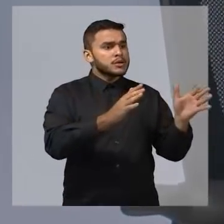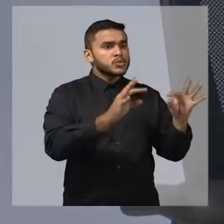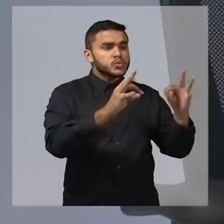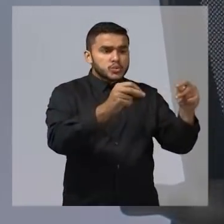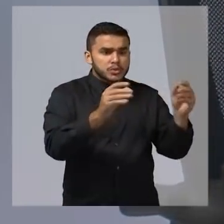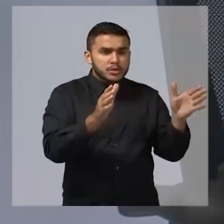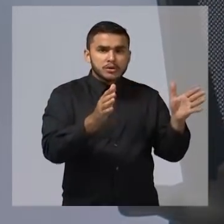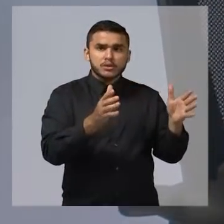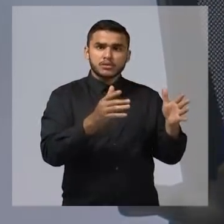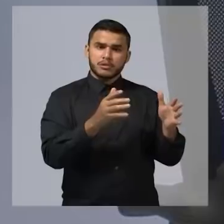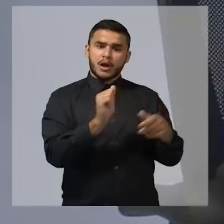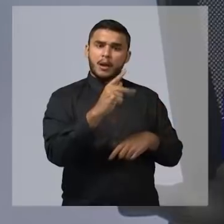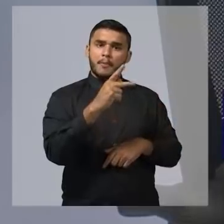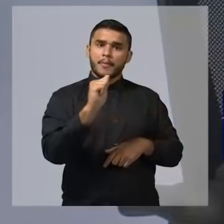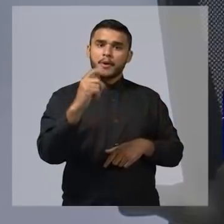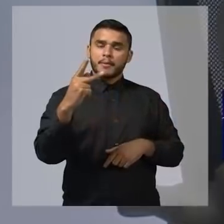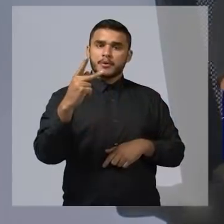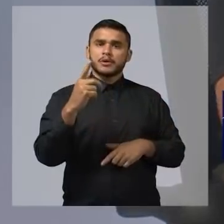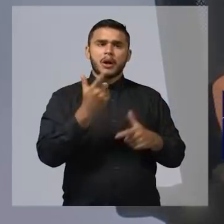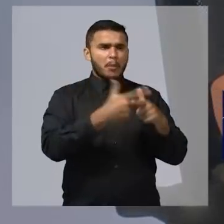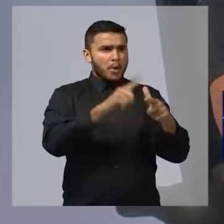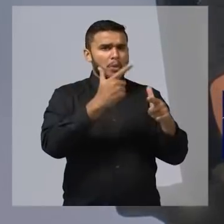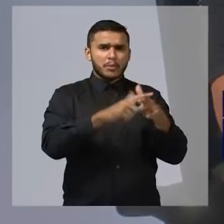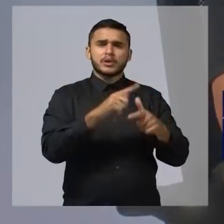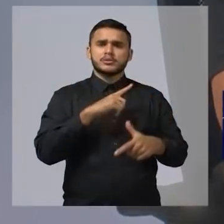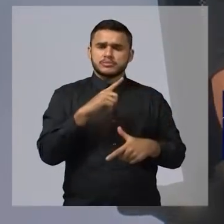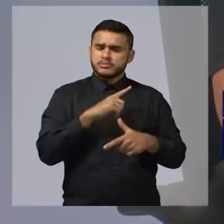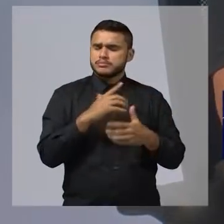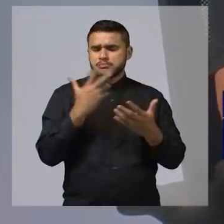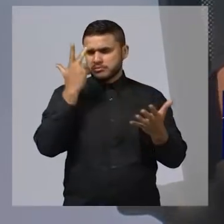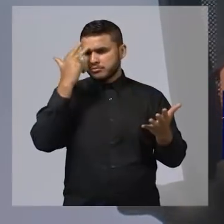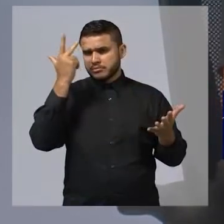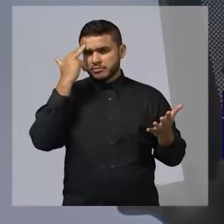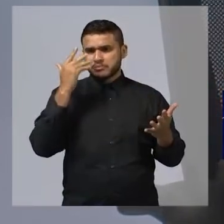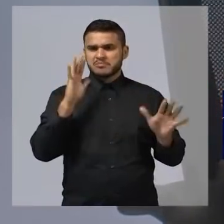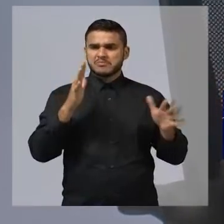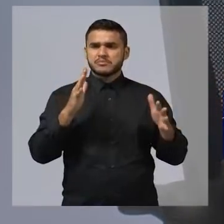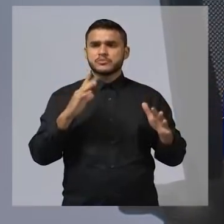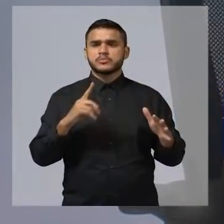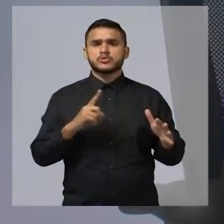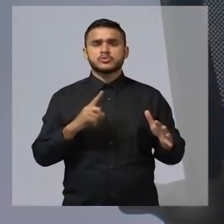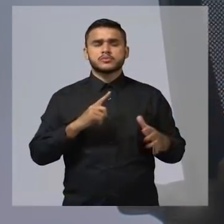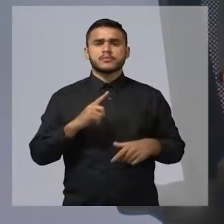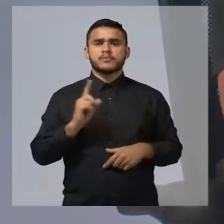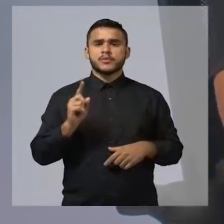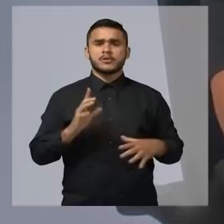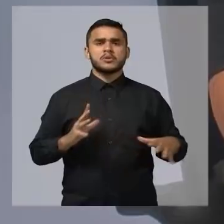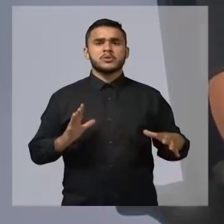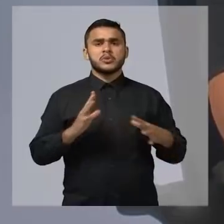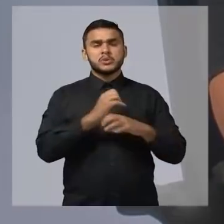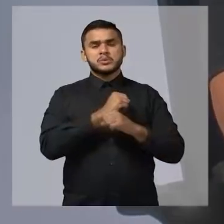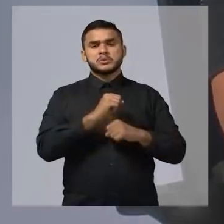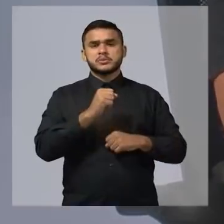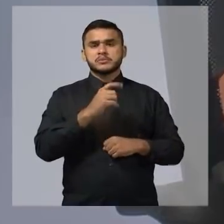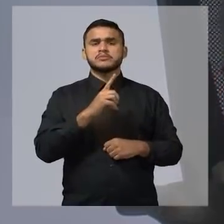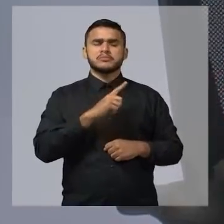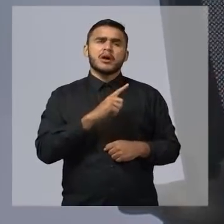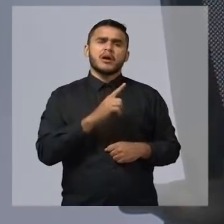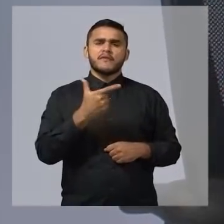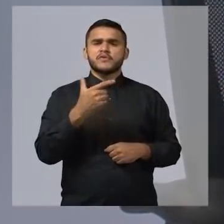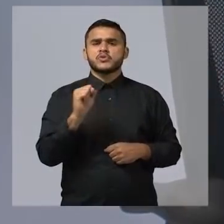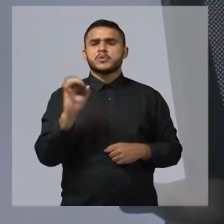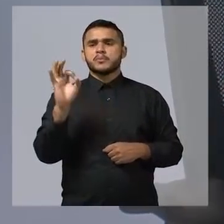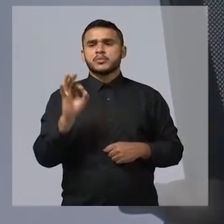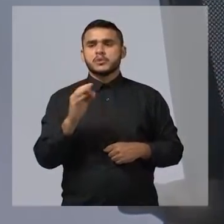que a PAC também tem problema, não é um mundo perfeito, né? Que gera em torno de 28% de problema, ou seja, a pessoa se evade, foge de